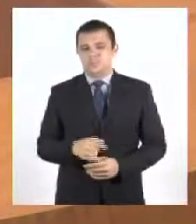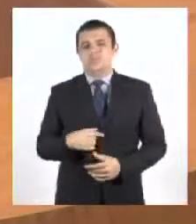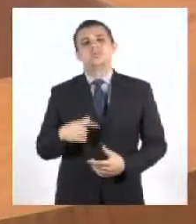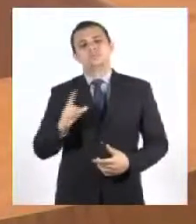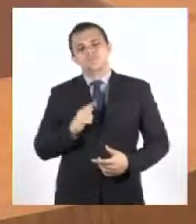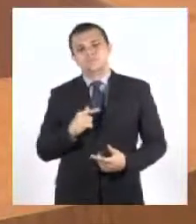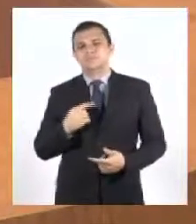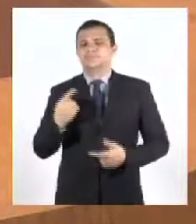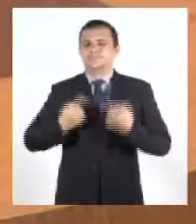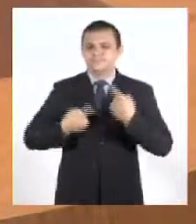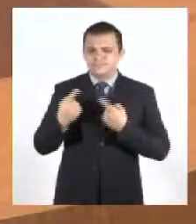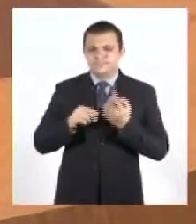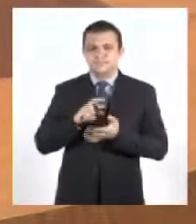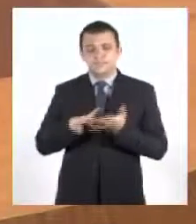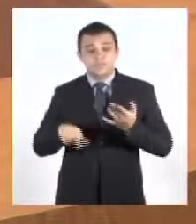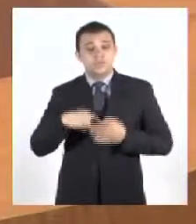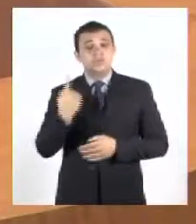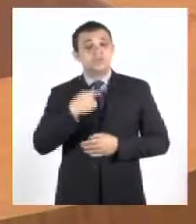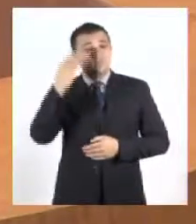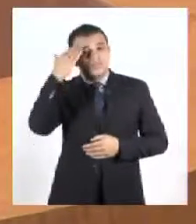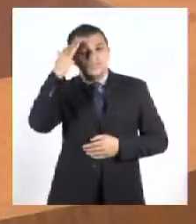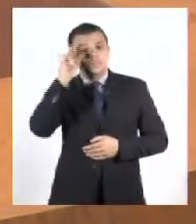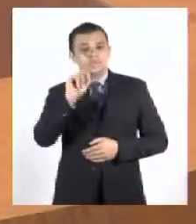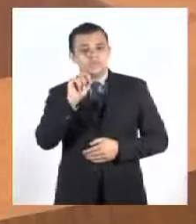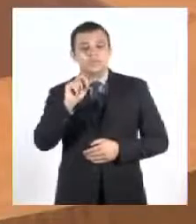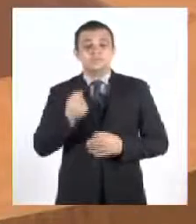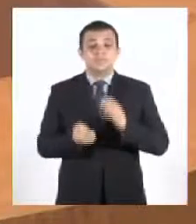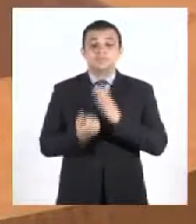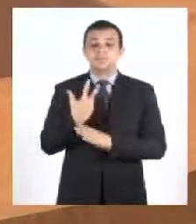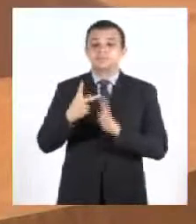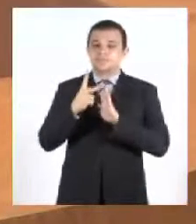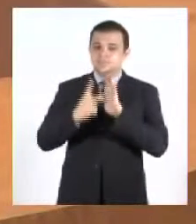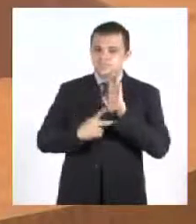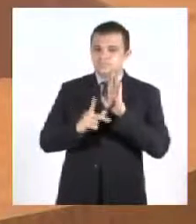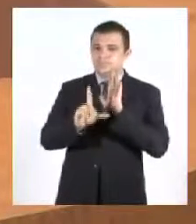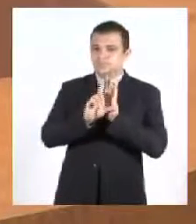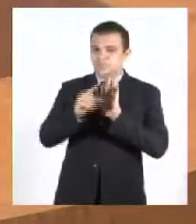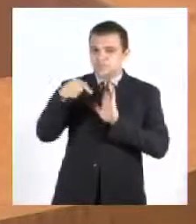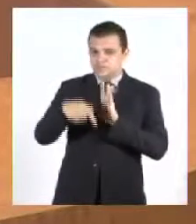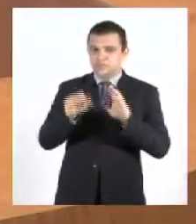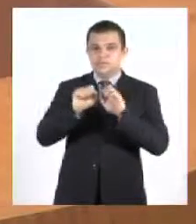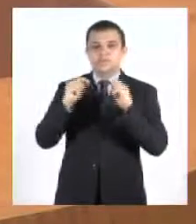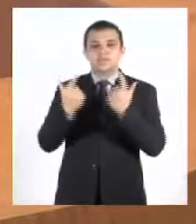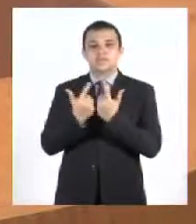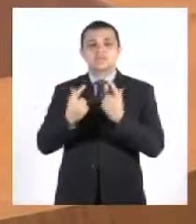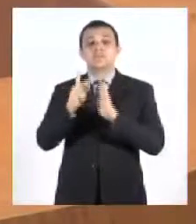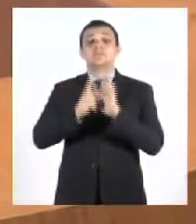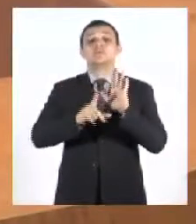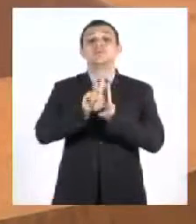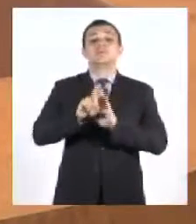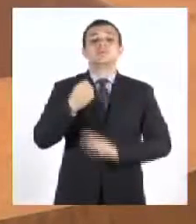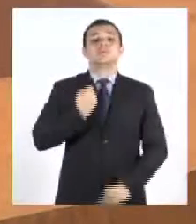apresentar um projeto a essa casa, um projeto de lei, de número